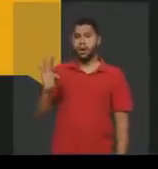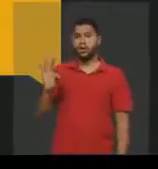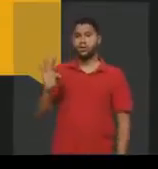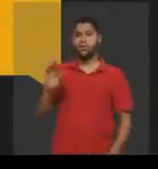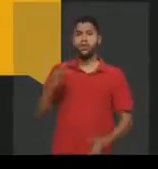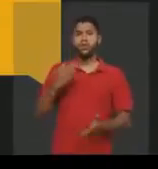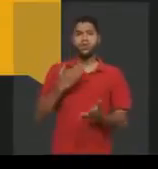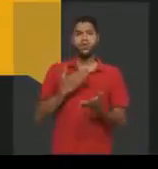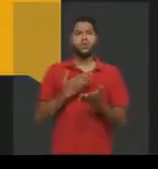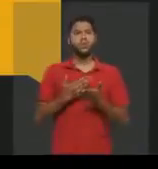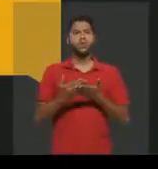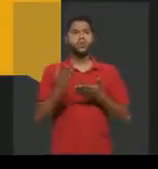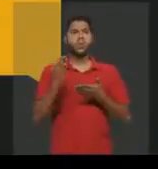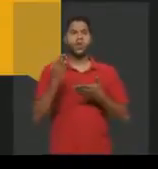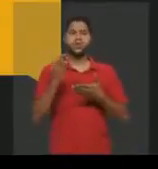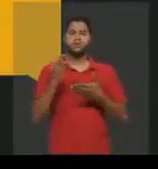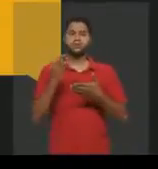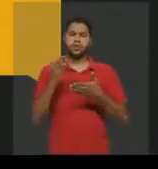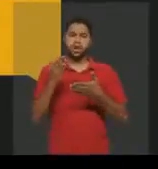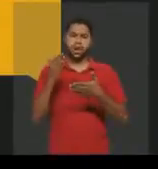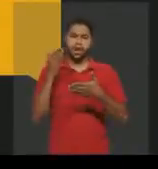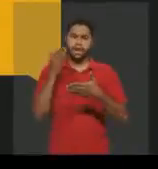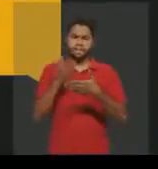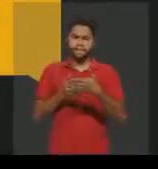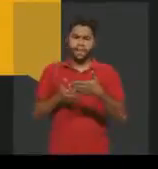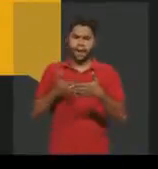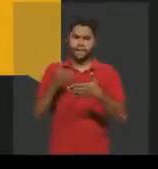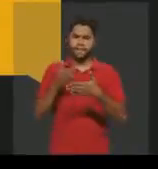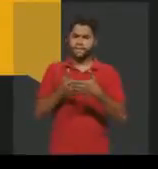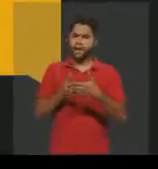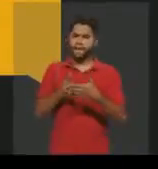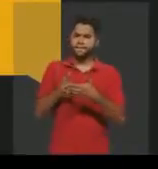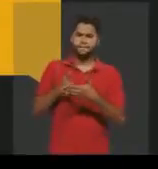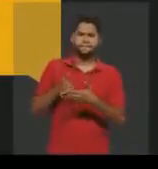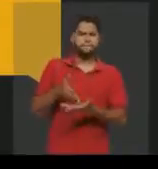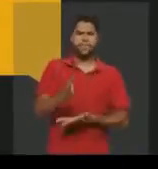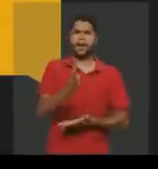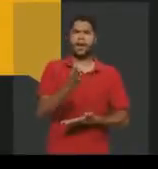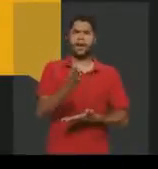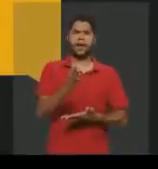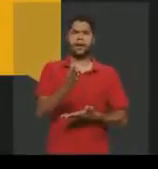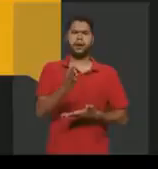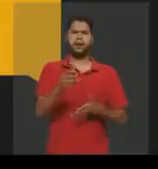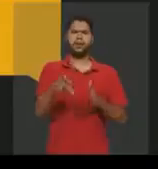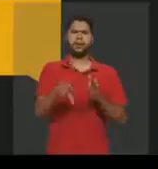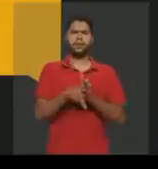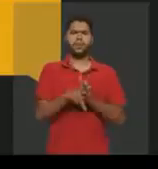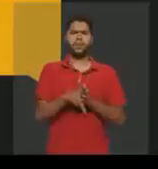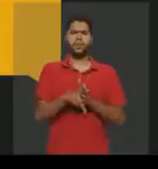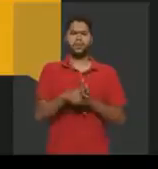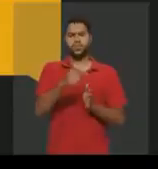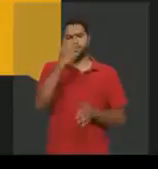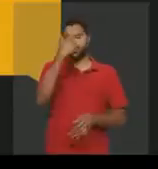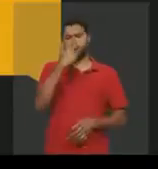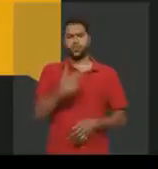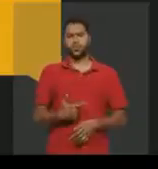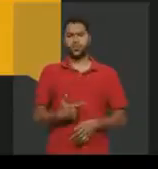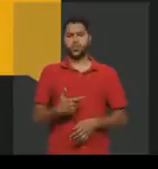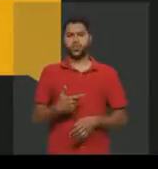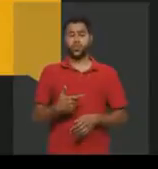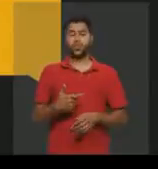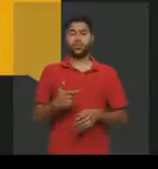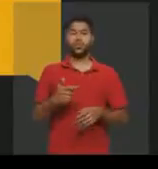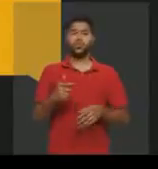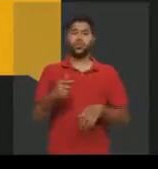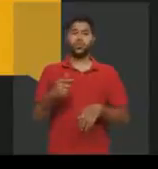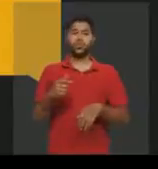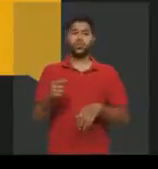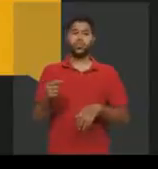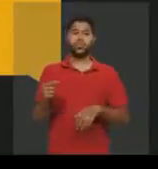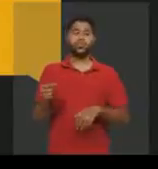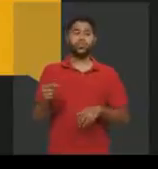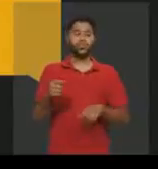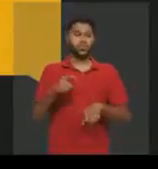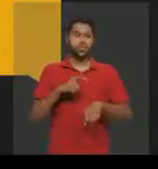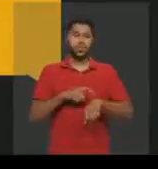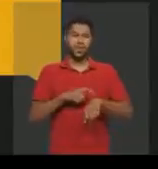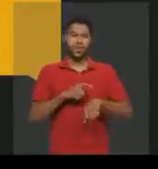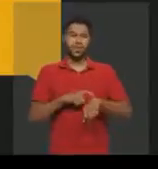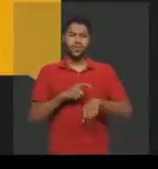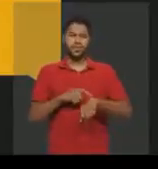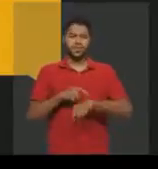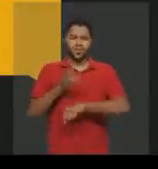a romper com atitudes do modernismo. E a arte contemporânea, ela